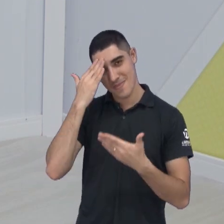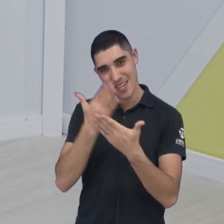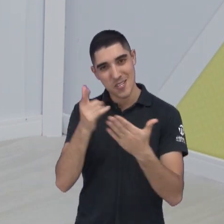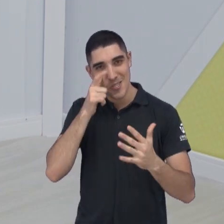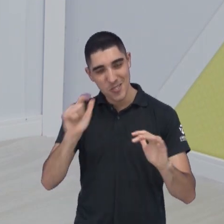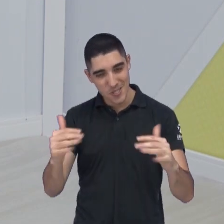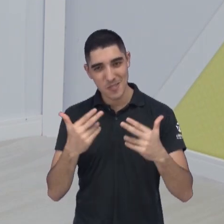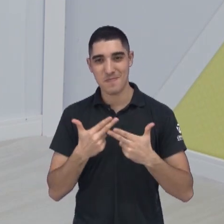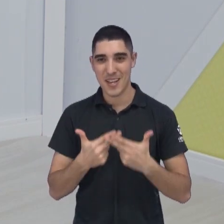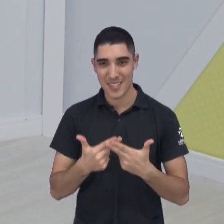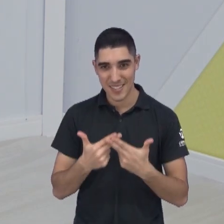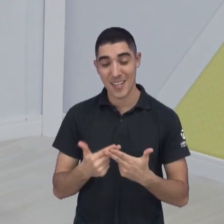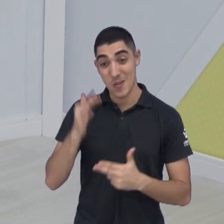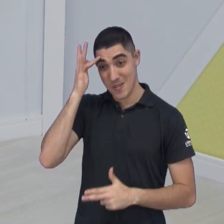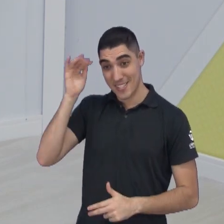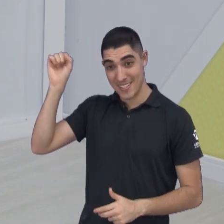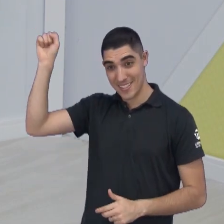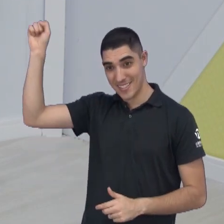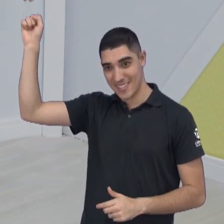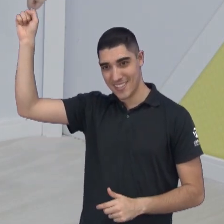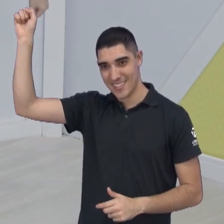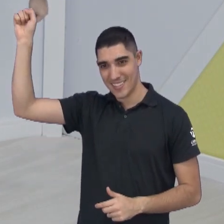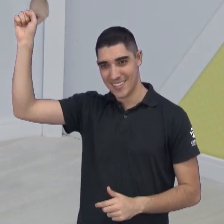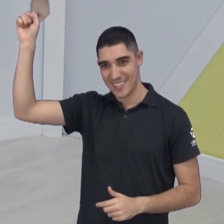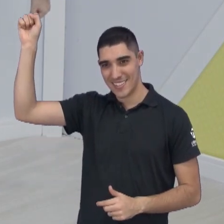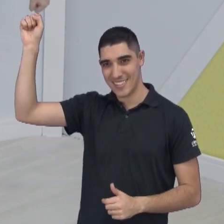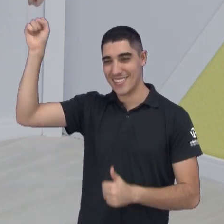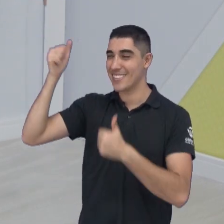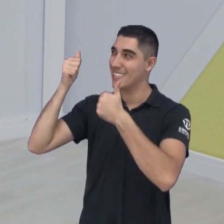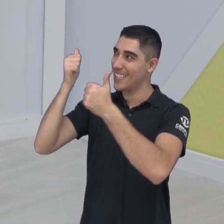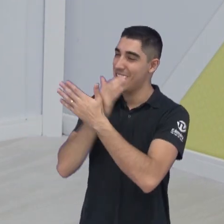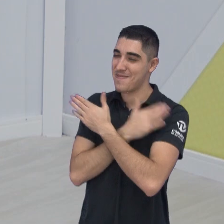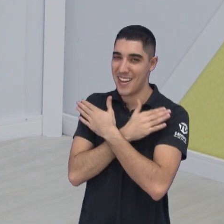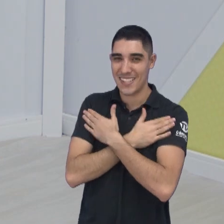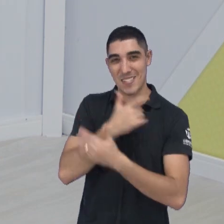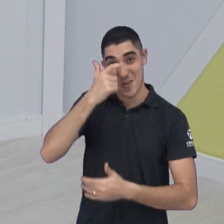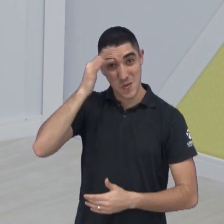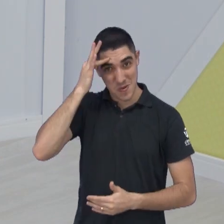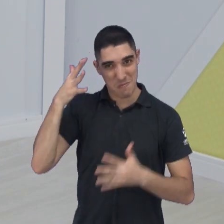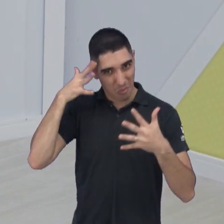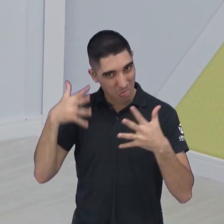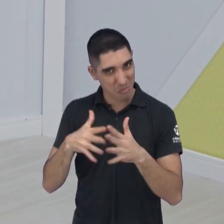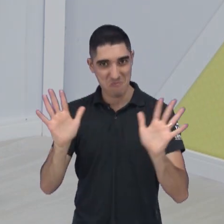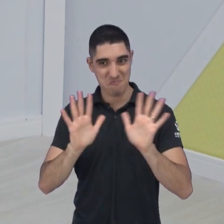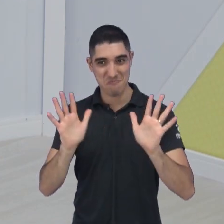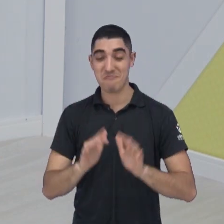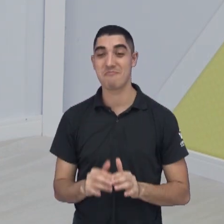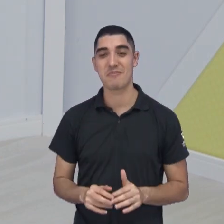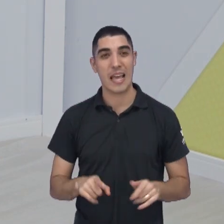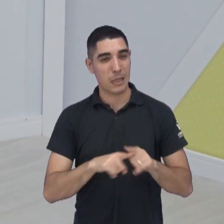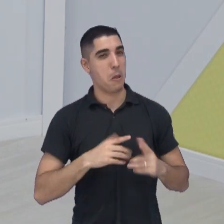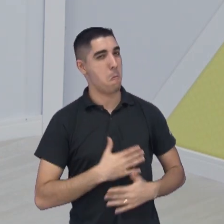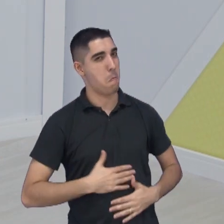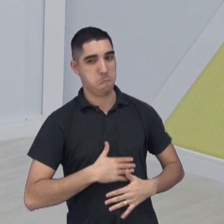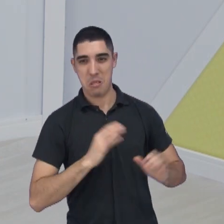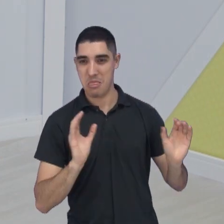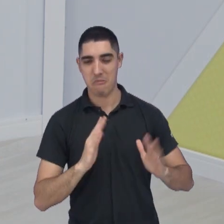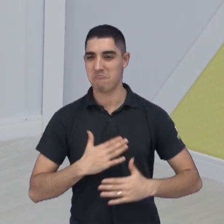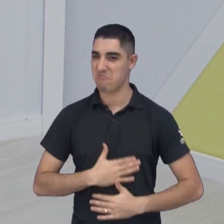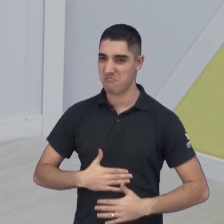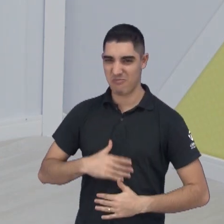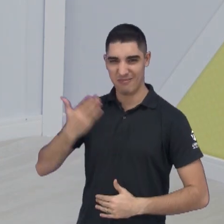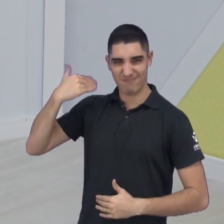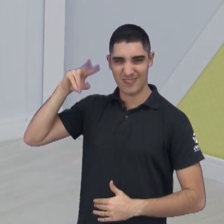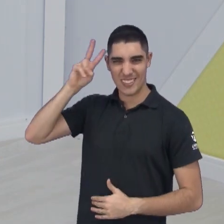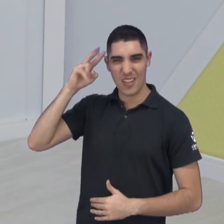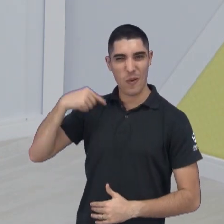sua paciência. Luizão, grande abraço. Luizão sem tela azul, hein, Luizão? Aê, Luizão, gente da melhor qualidade. Luizão, e sem piriri também. Sem piriri? Piriri estava